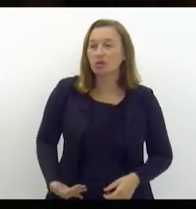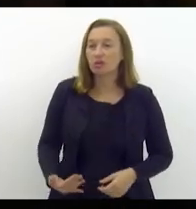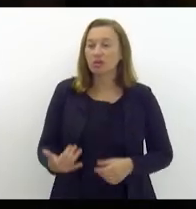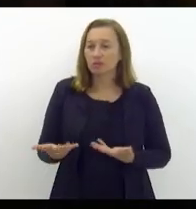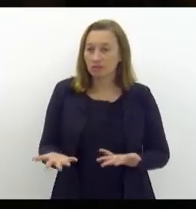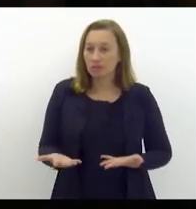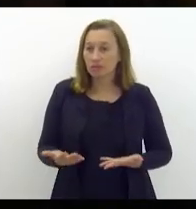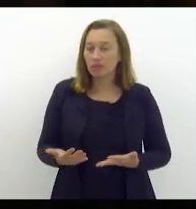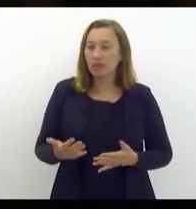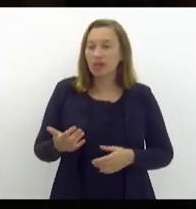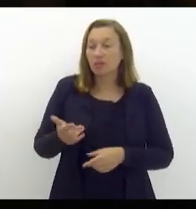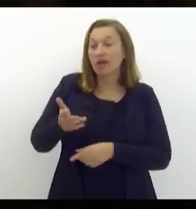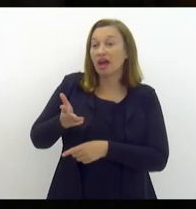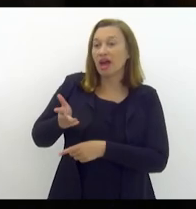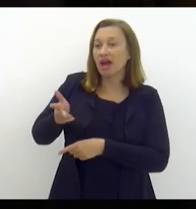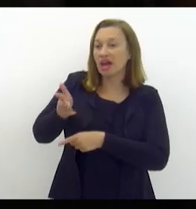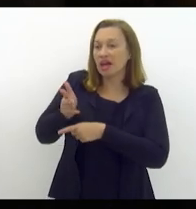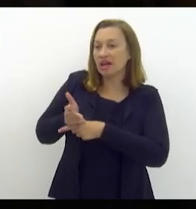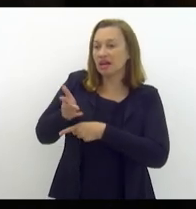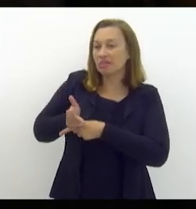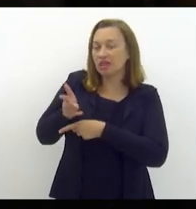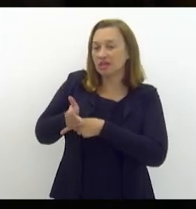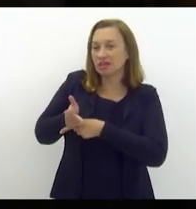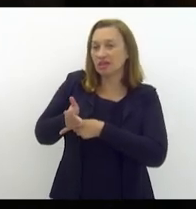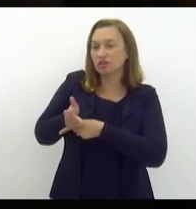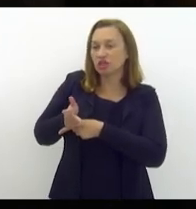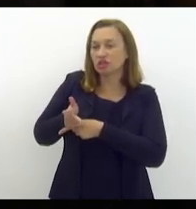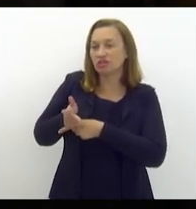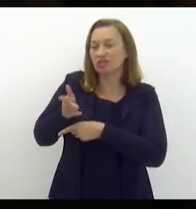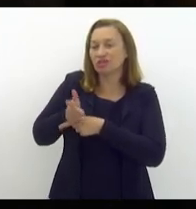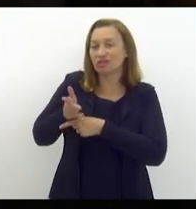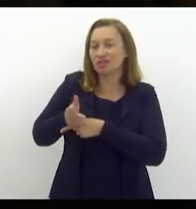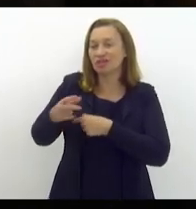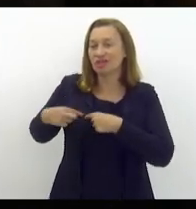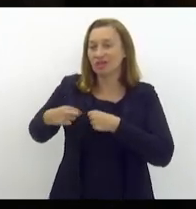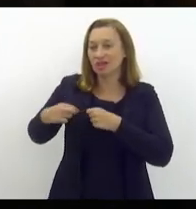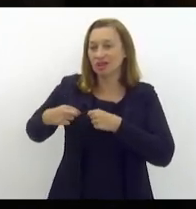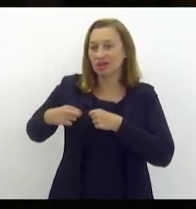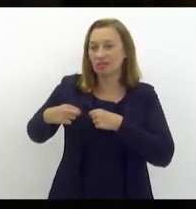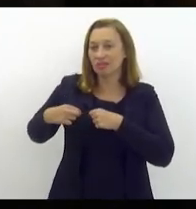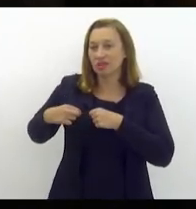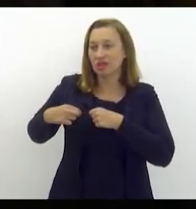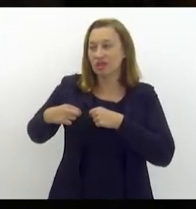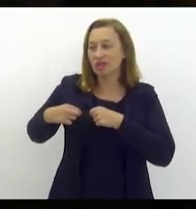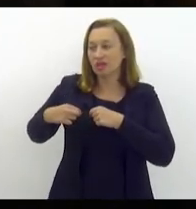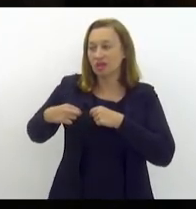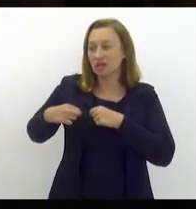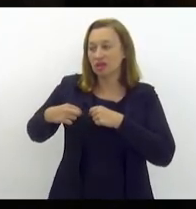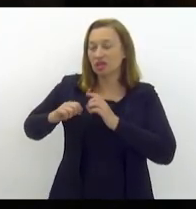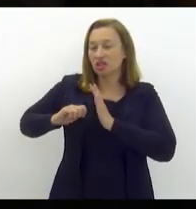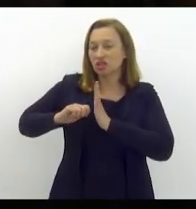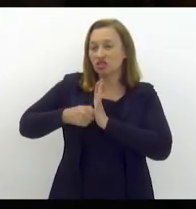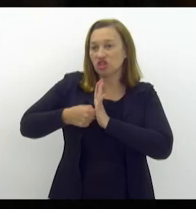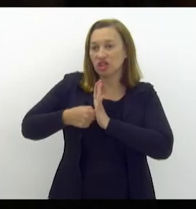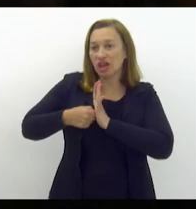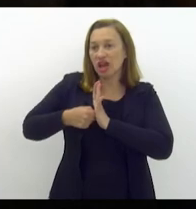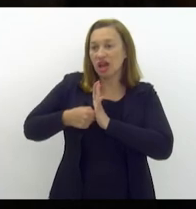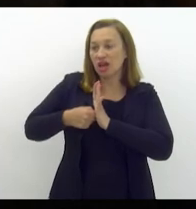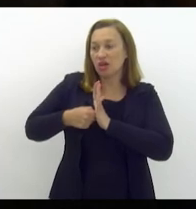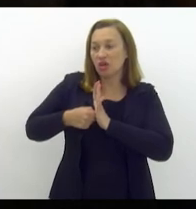desligar as suas câmeras corporais, como bem entender. Bom, é importante dizer o quanto